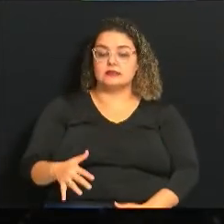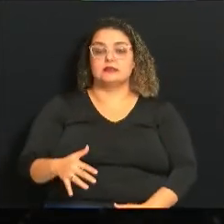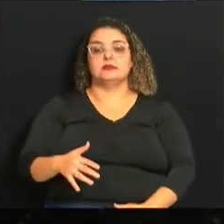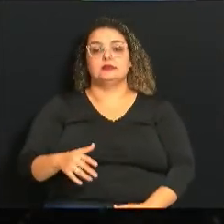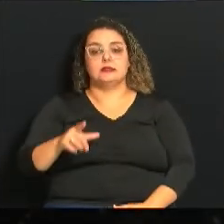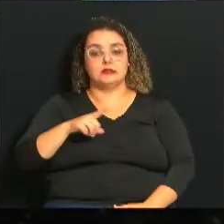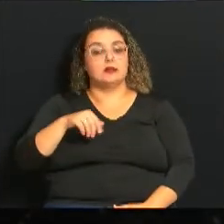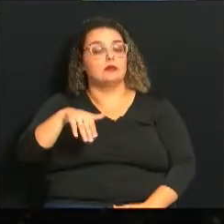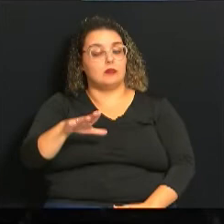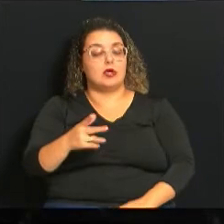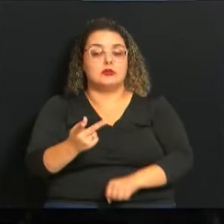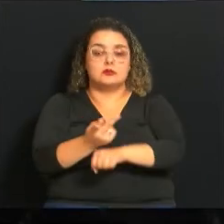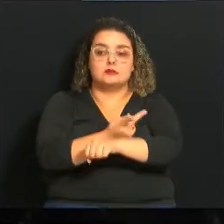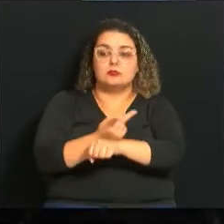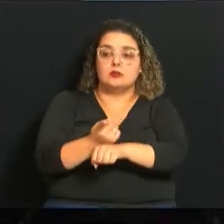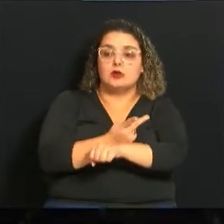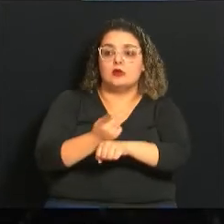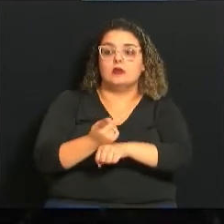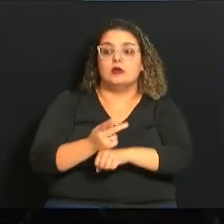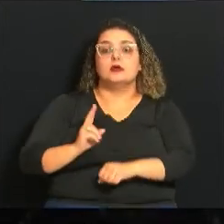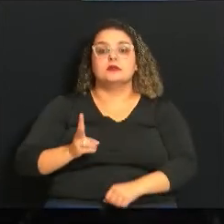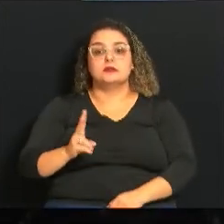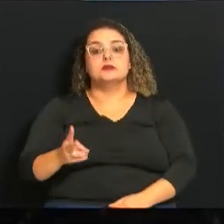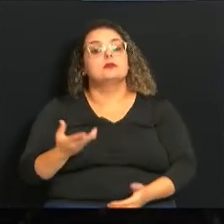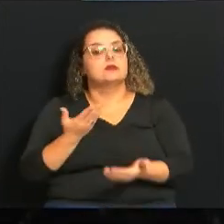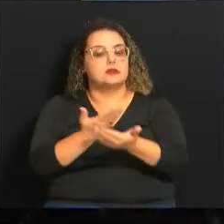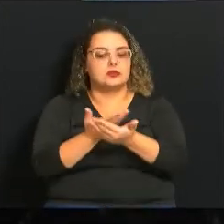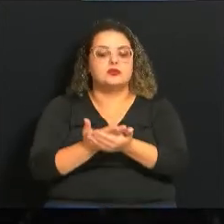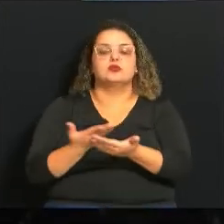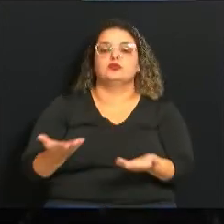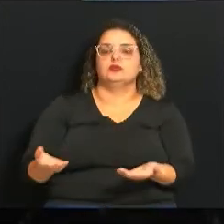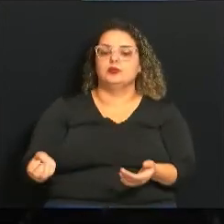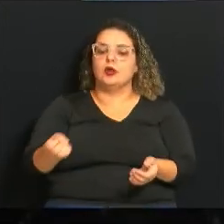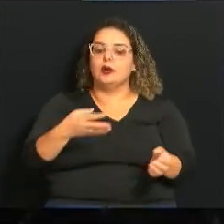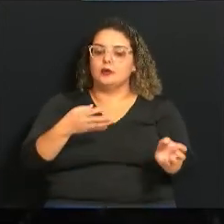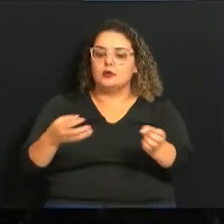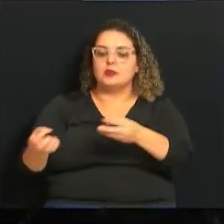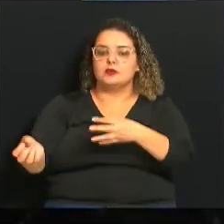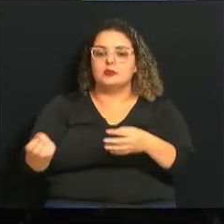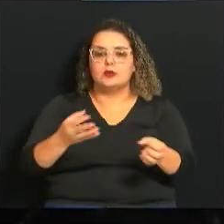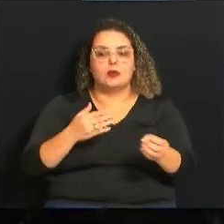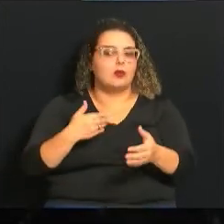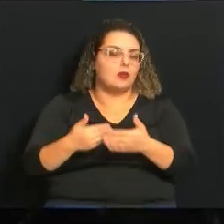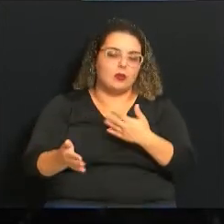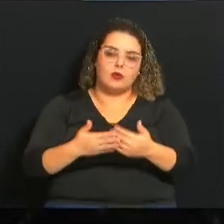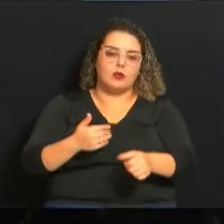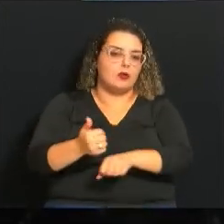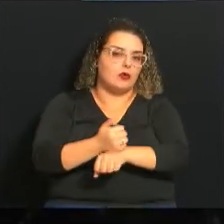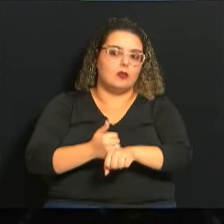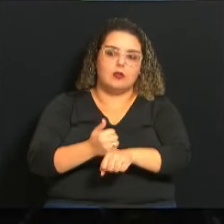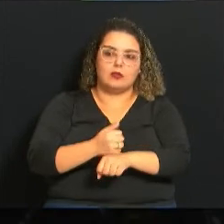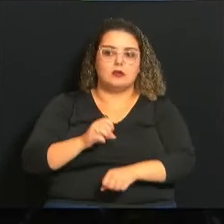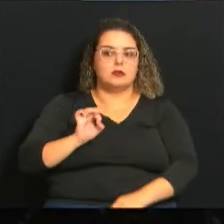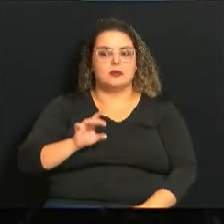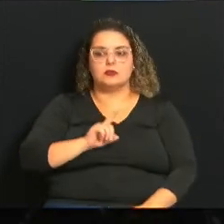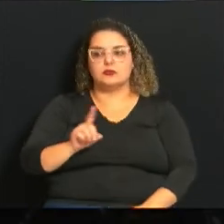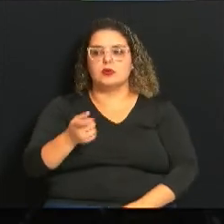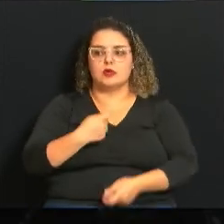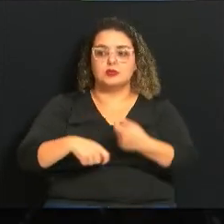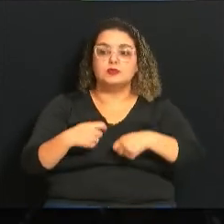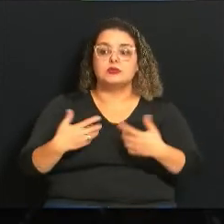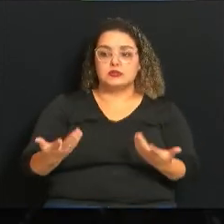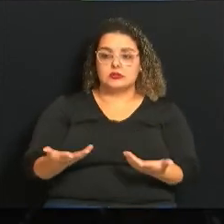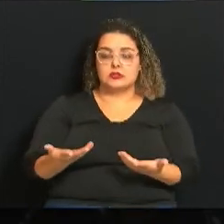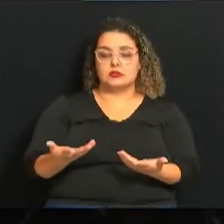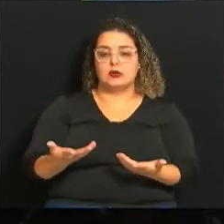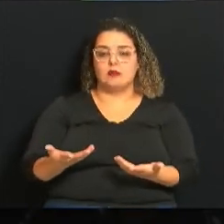estão mais em moda, e se manter atualizado, né? Isso para qualquer profissão, não só de ilustração. Então, isso de